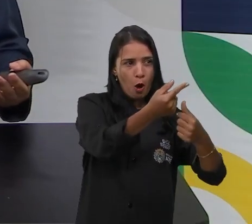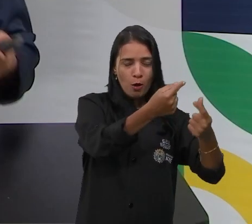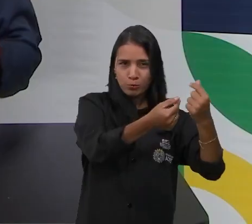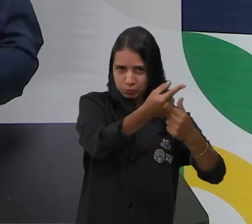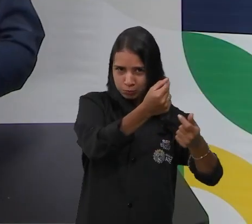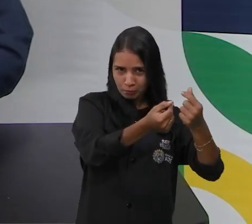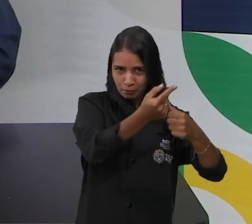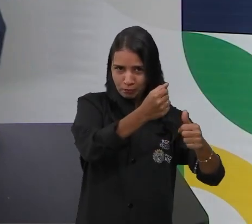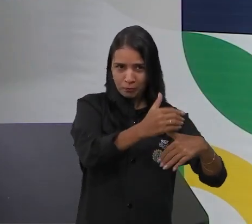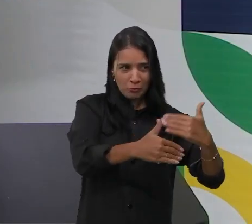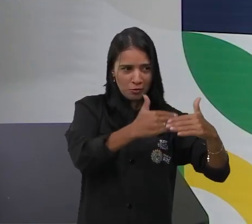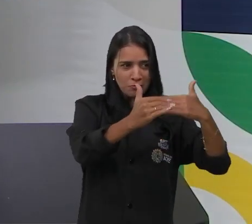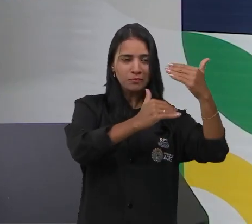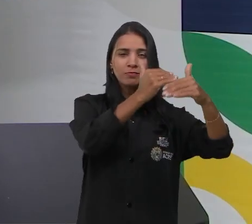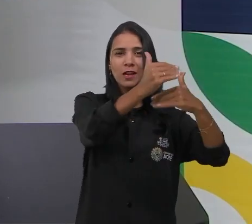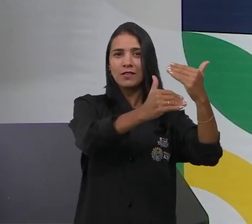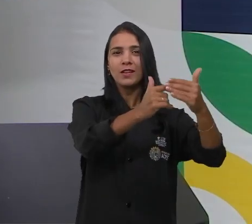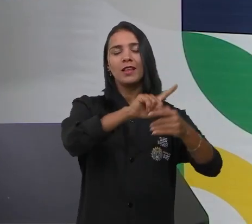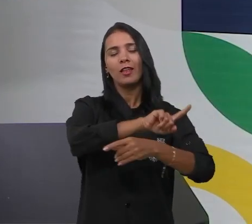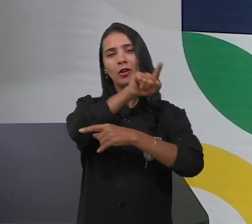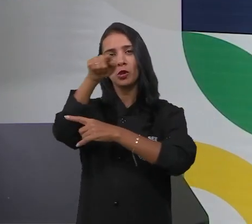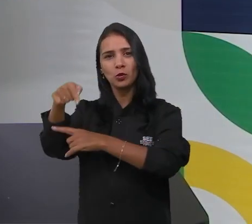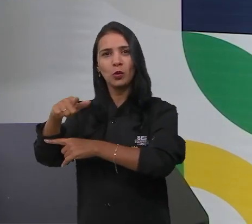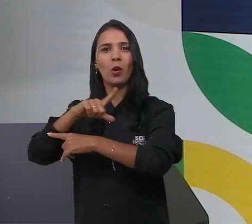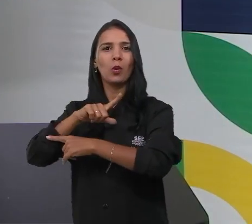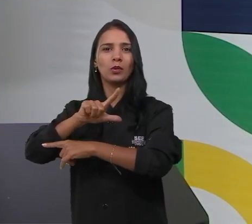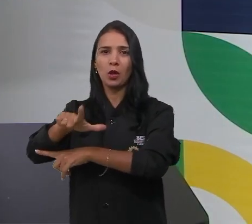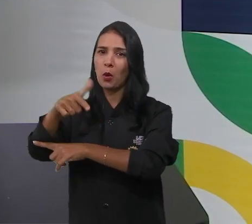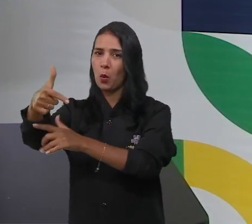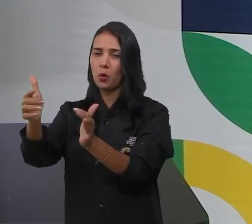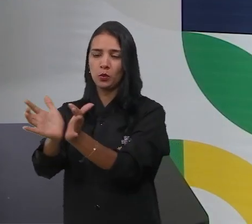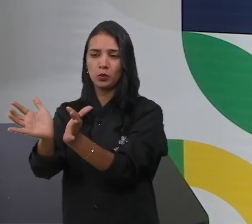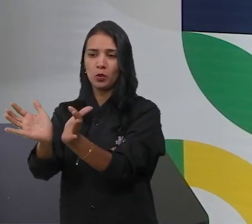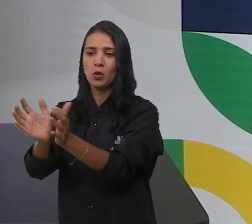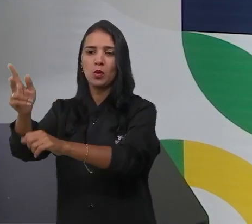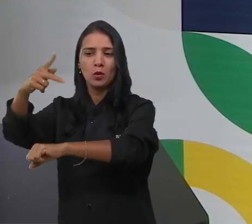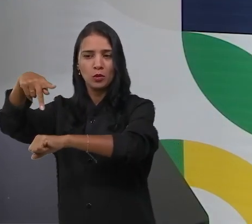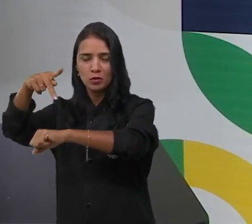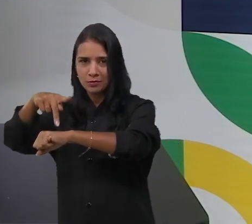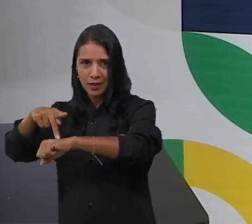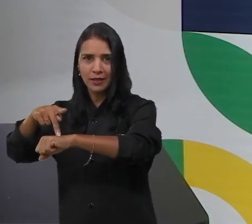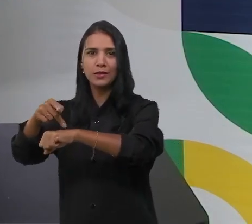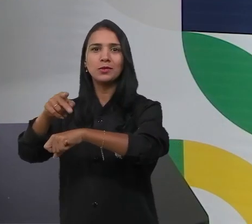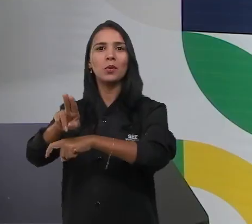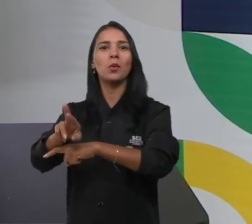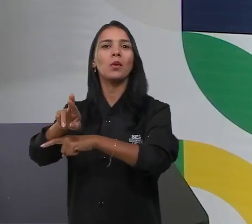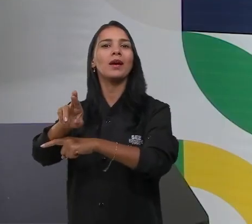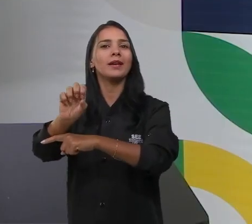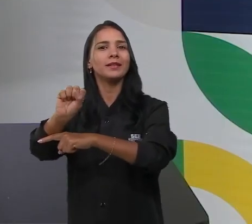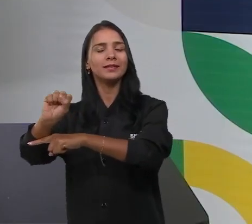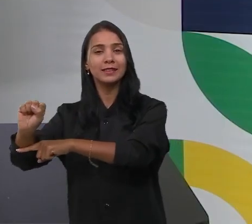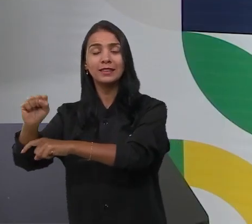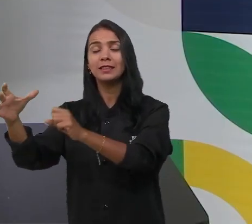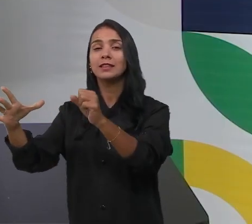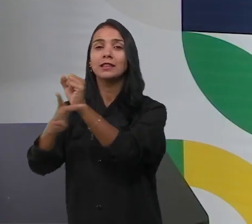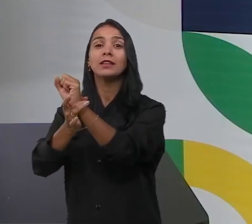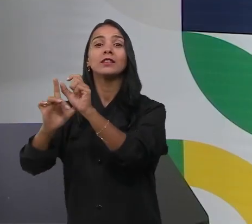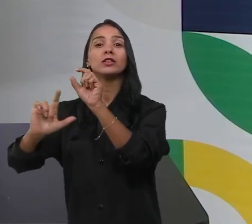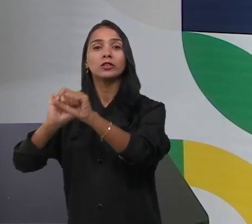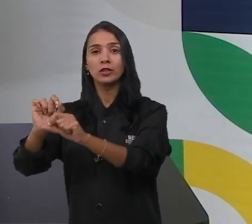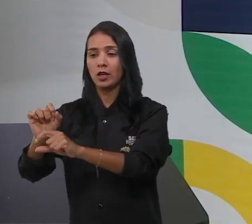Estados Unidos, e do outro lado nós temos também um grupo de países, conhecido como a União Soviética, defendendo aí